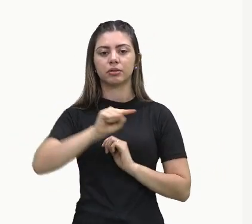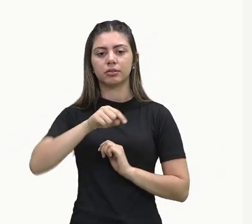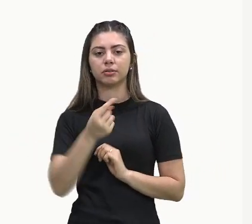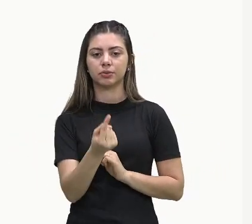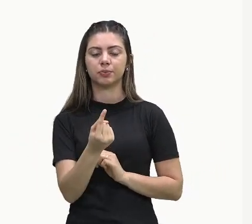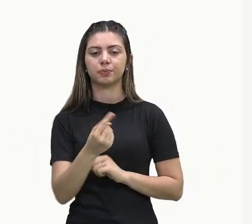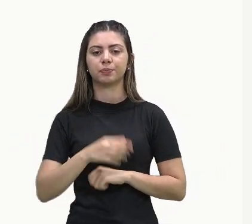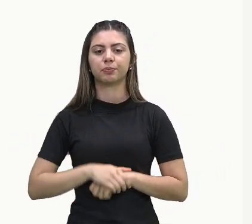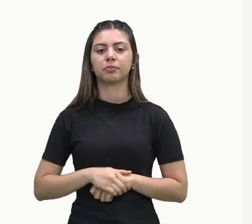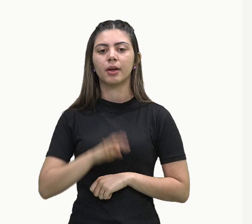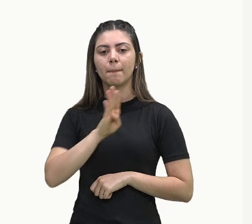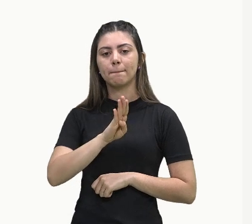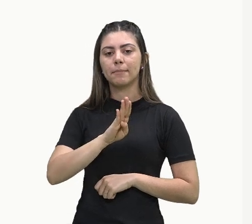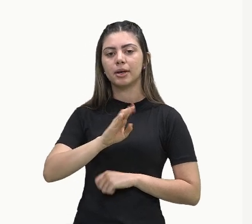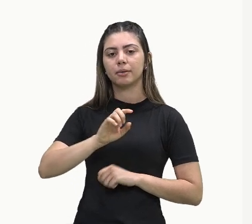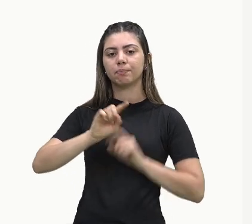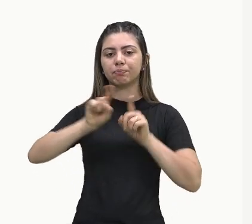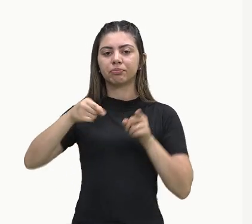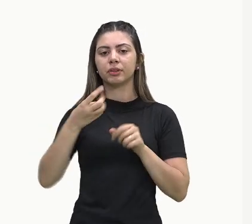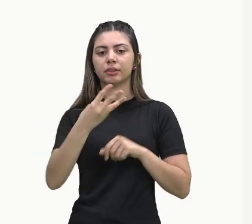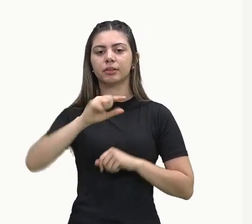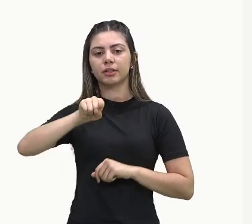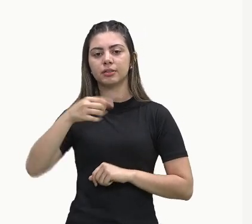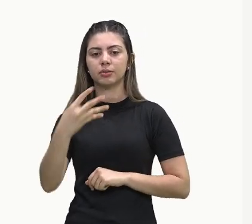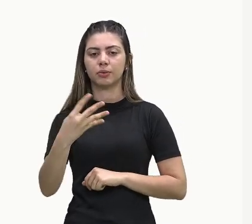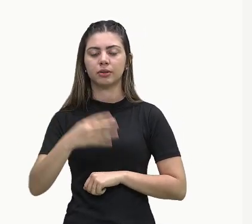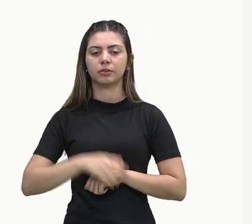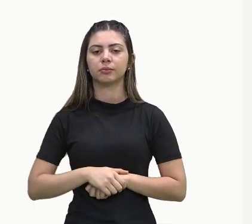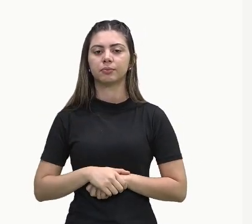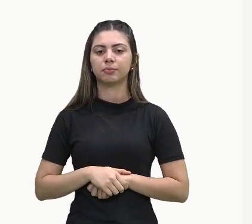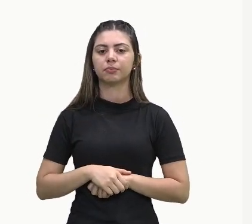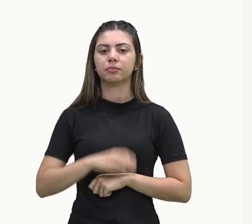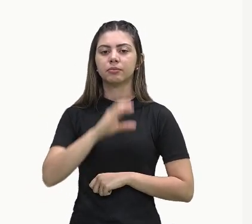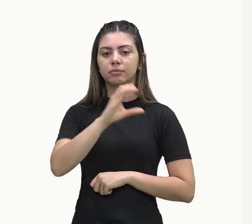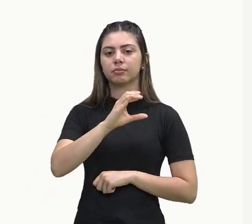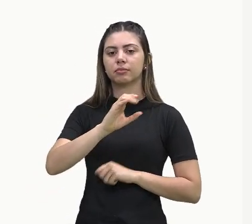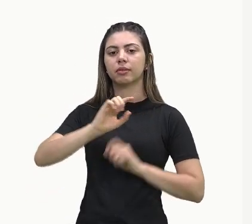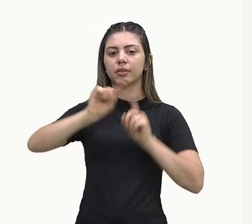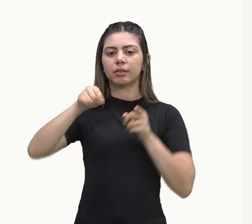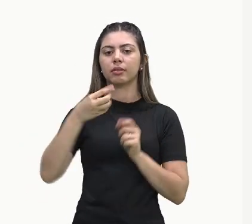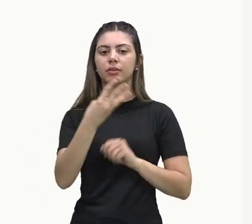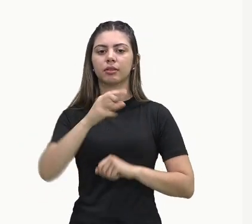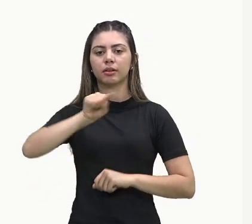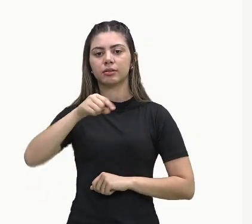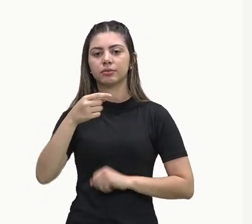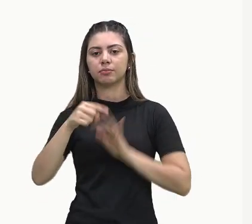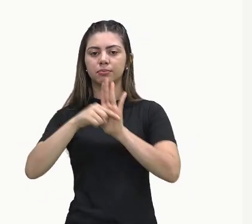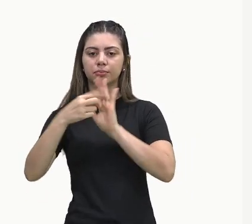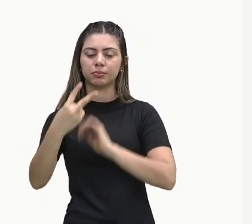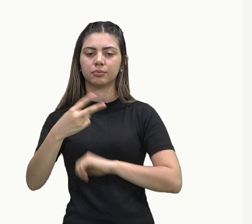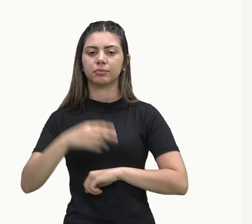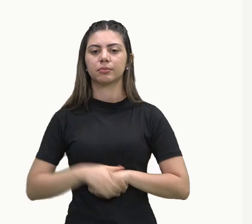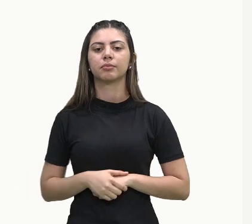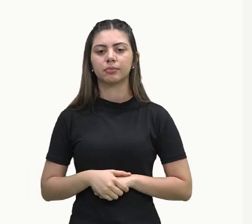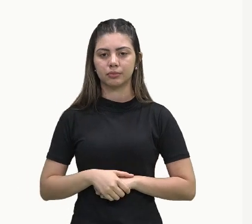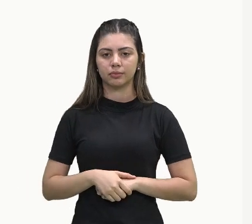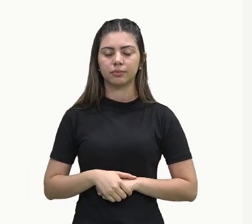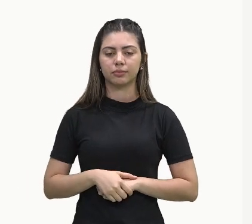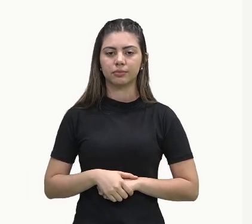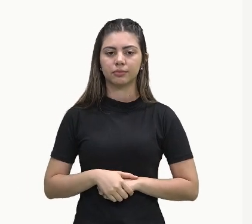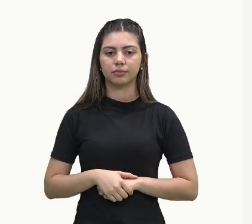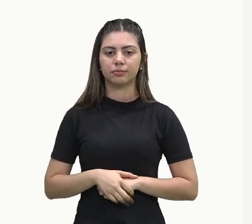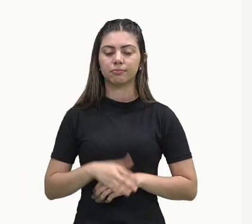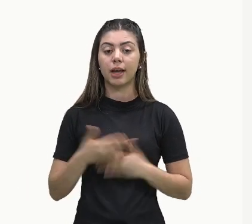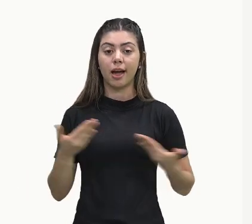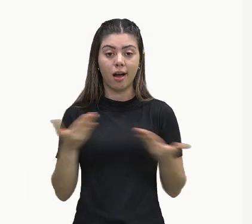1 B de coordenadas 3 e 4 e c de coordenadas 3 e -2